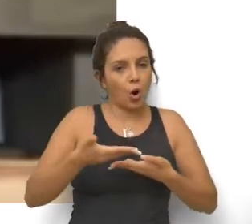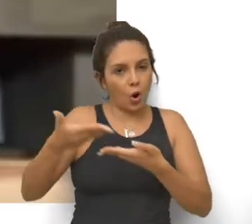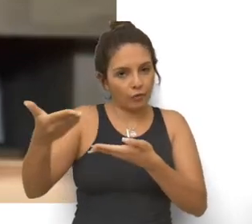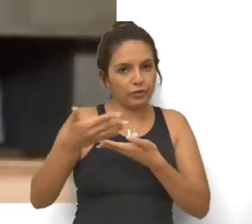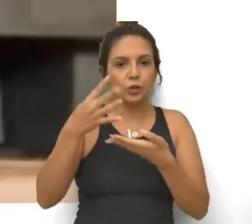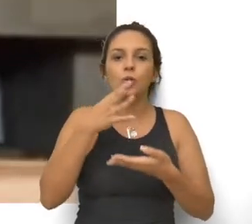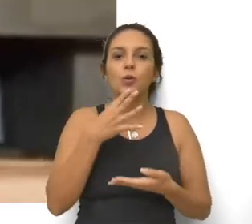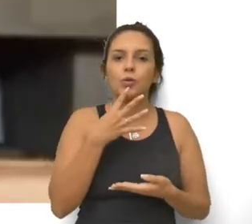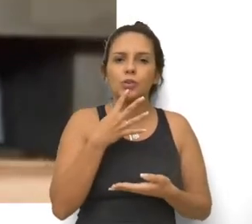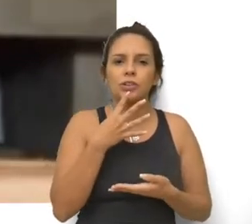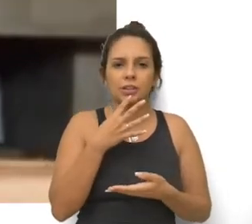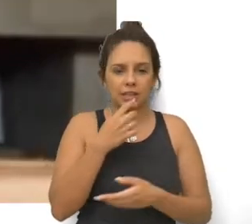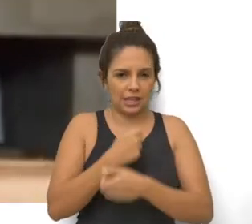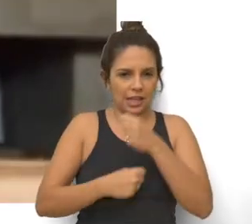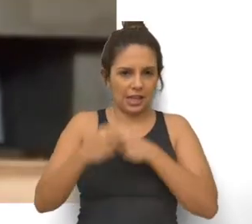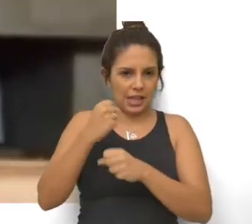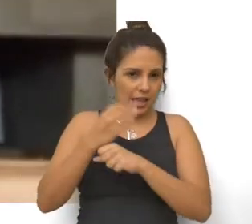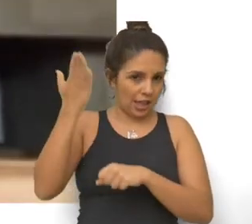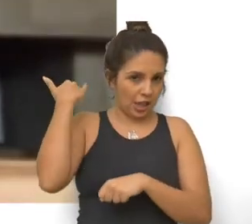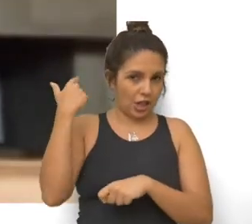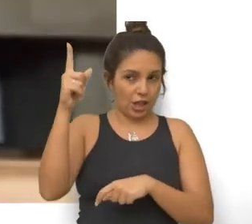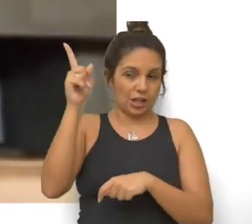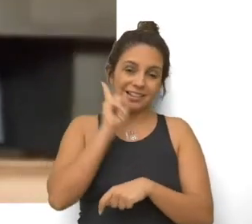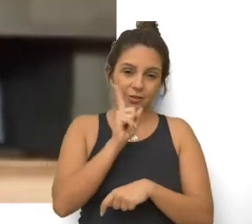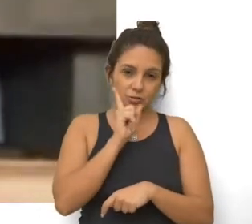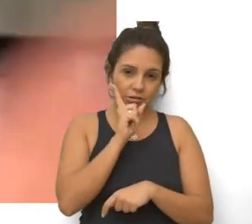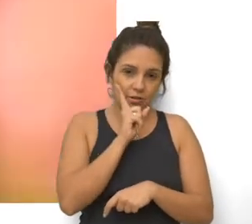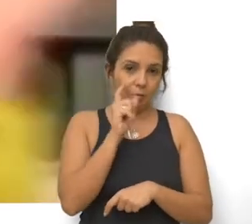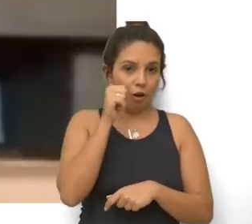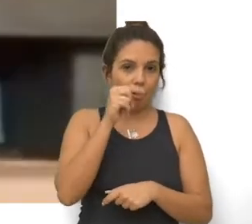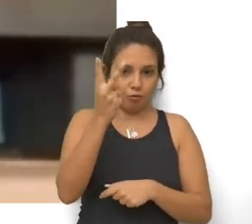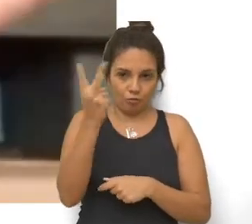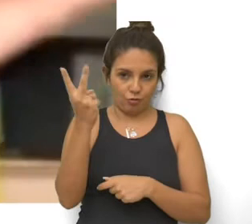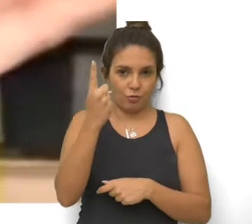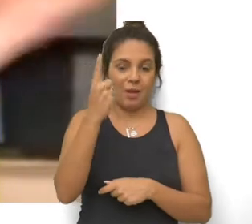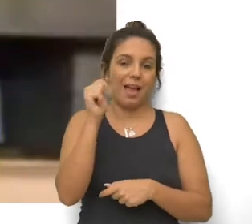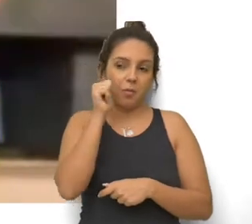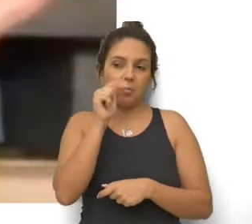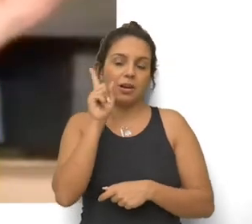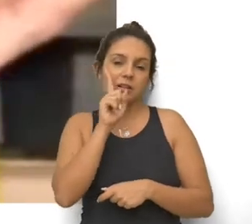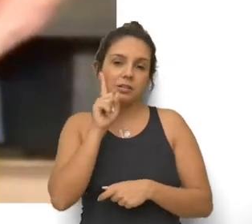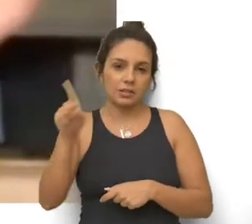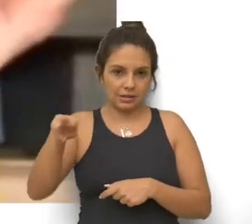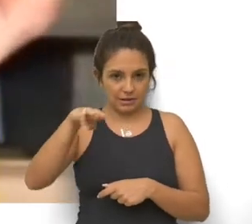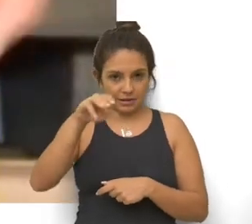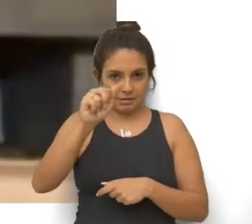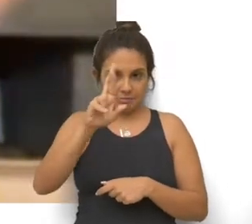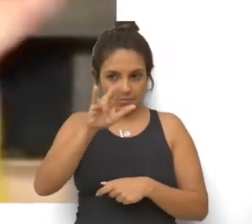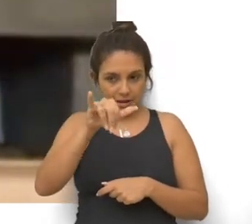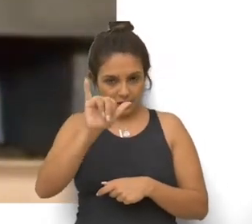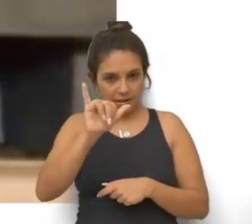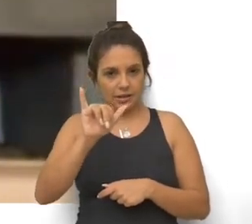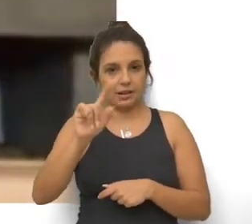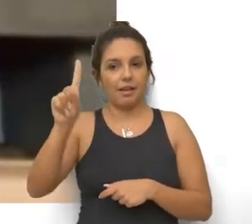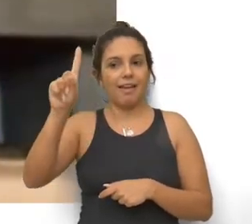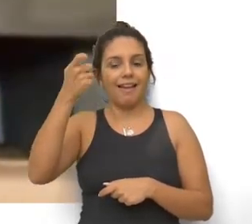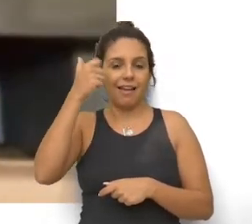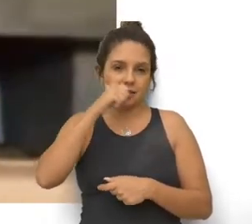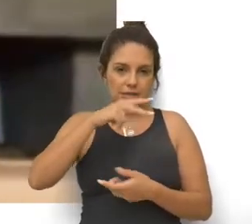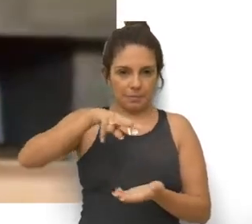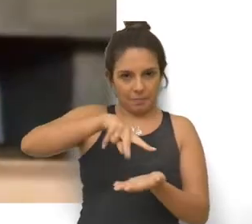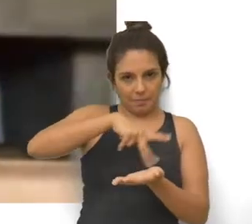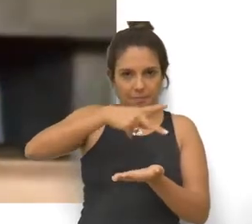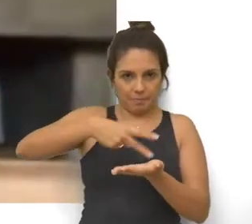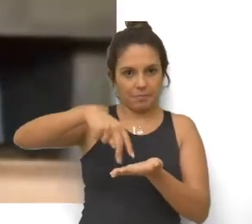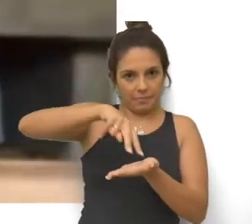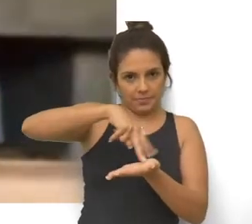tinha conhecido alguns anos antes em Nova York, que era uma americana chamada Mary Morse, que era uma ex-bailarina,